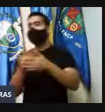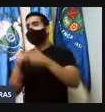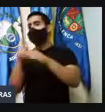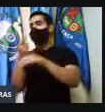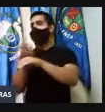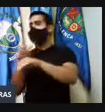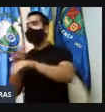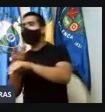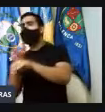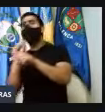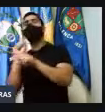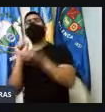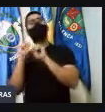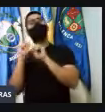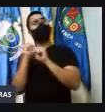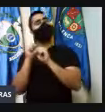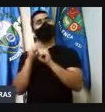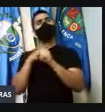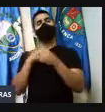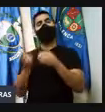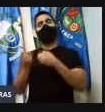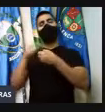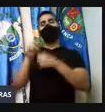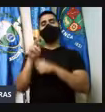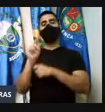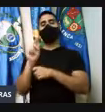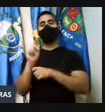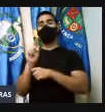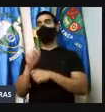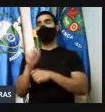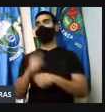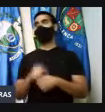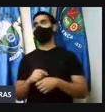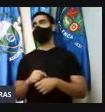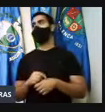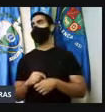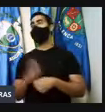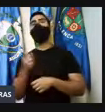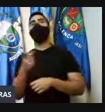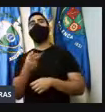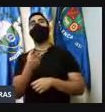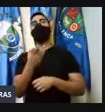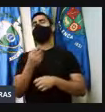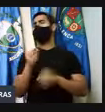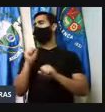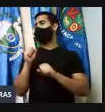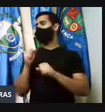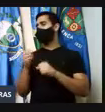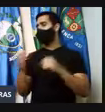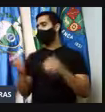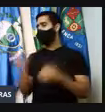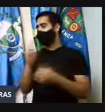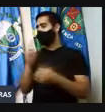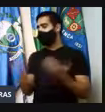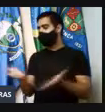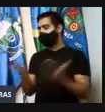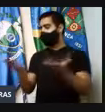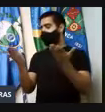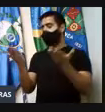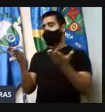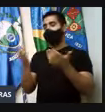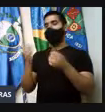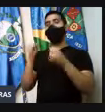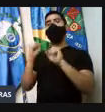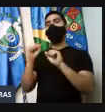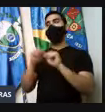ver o que ela poderia arrecadar e tal. Então, ela vai fazer o estudo. Quanto ela investiria aqui para poder fazer a